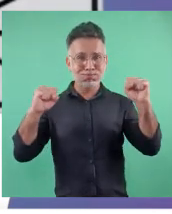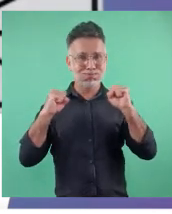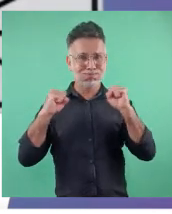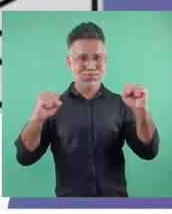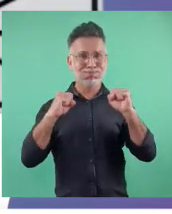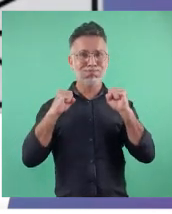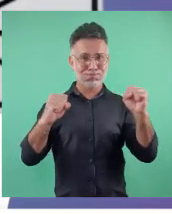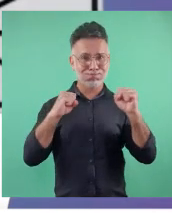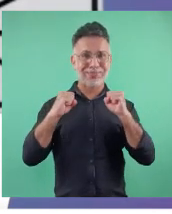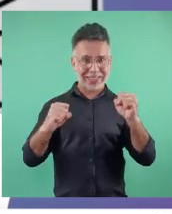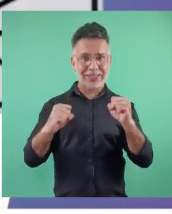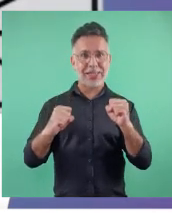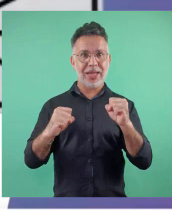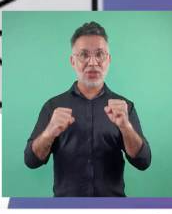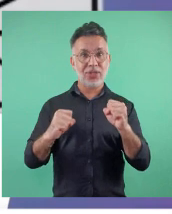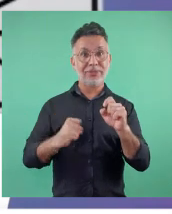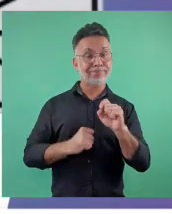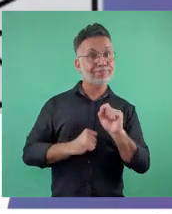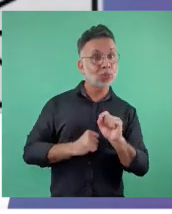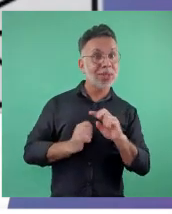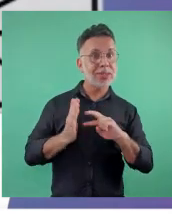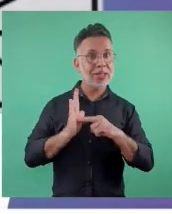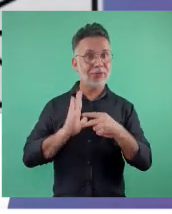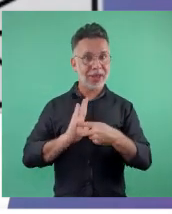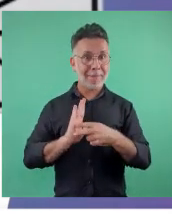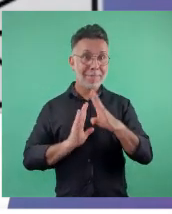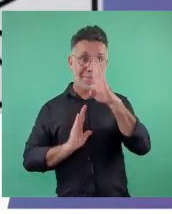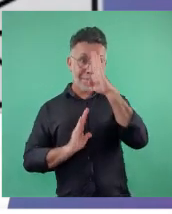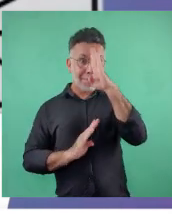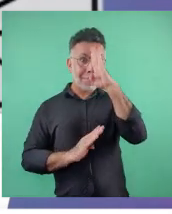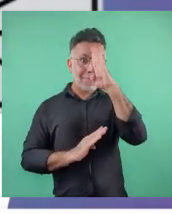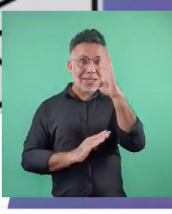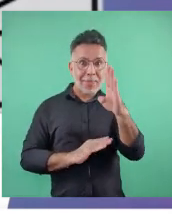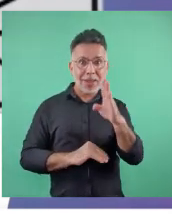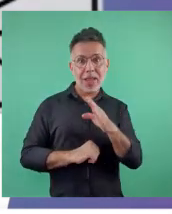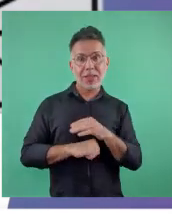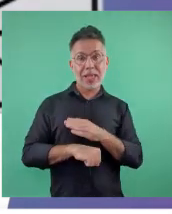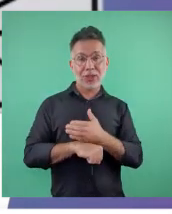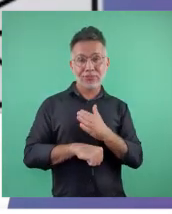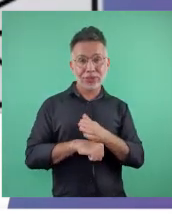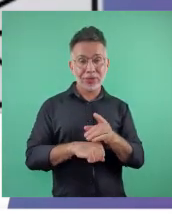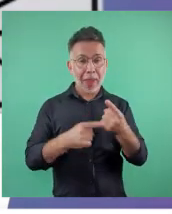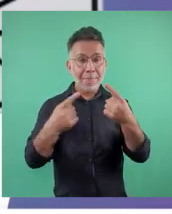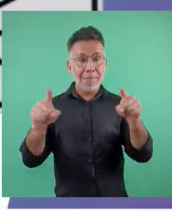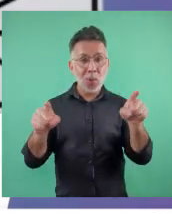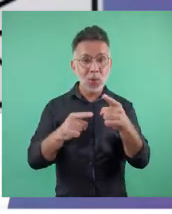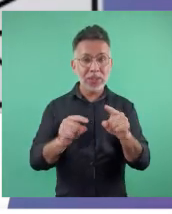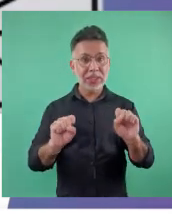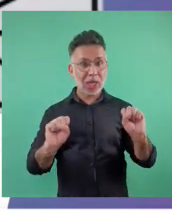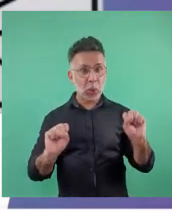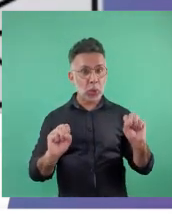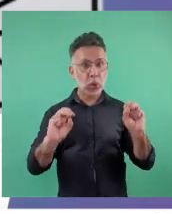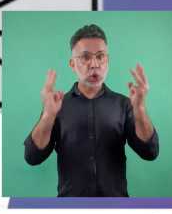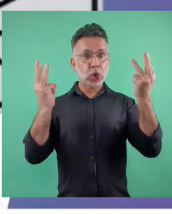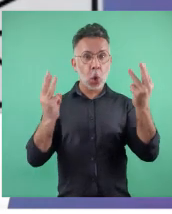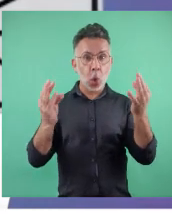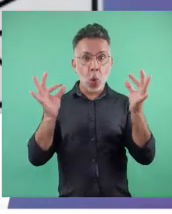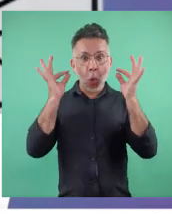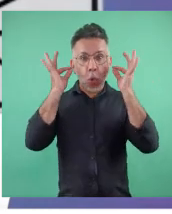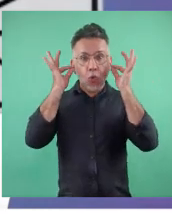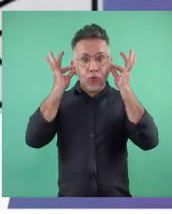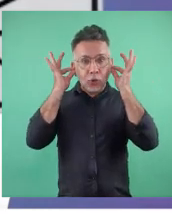Ou seja, principalmente as atividades com música, shows, fones de ouvido. Isso